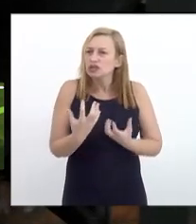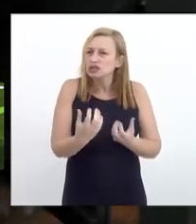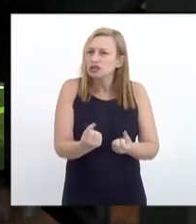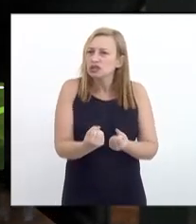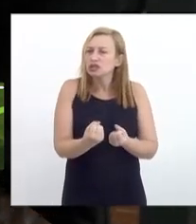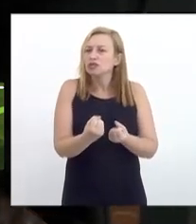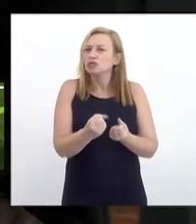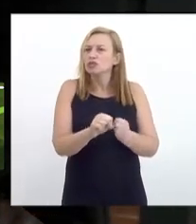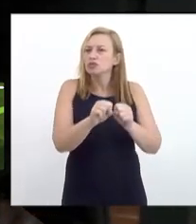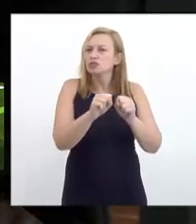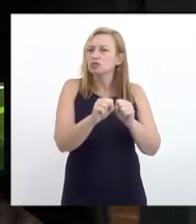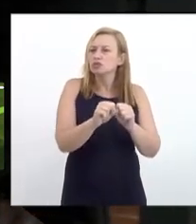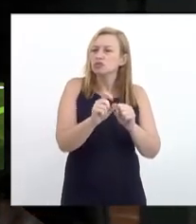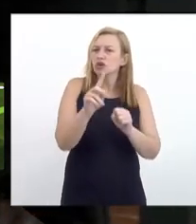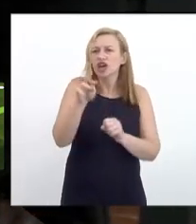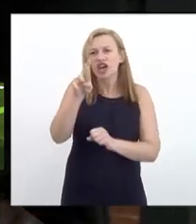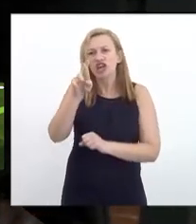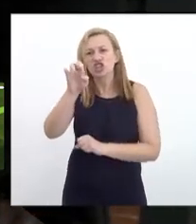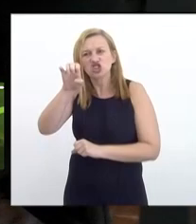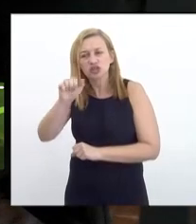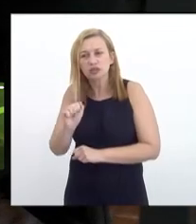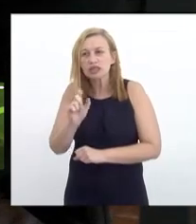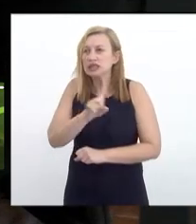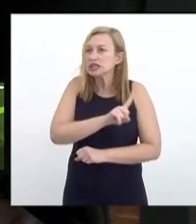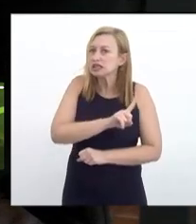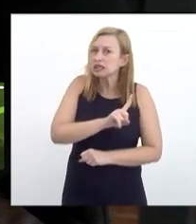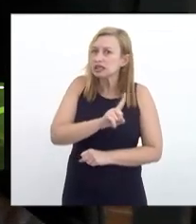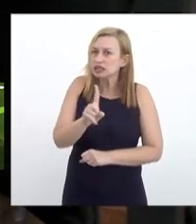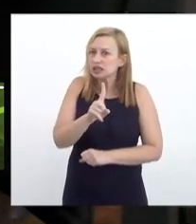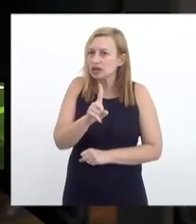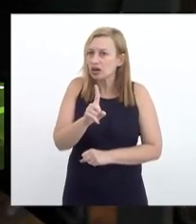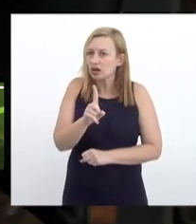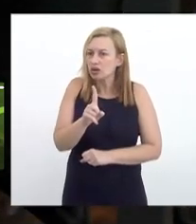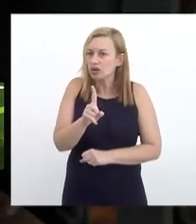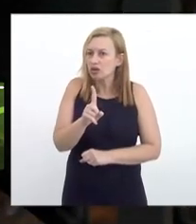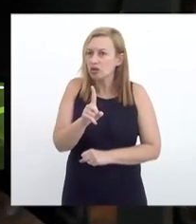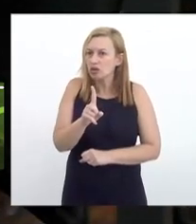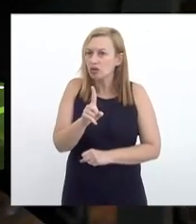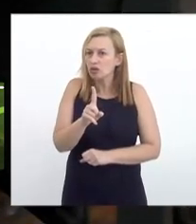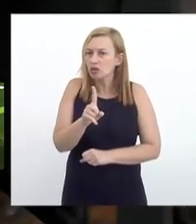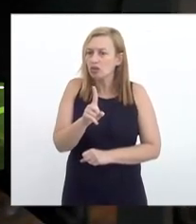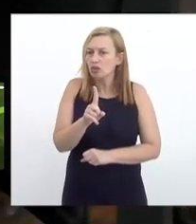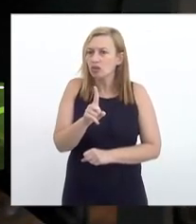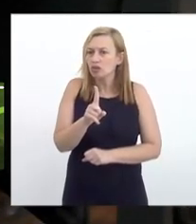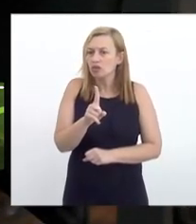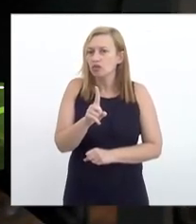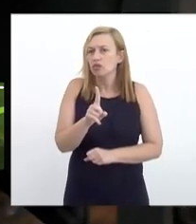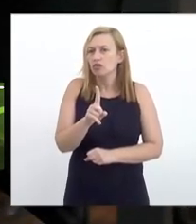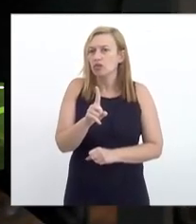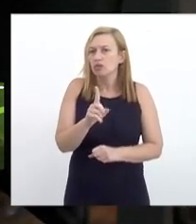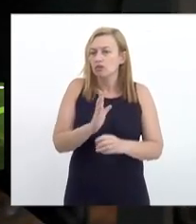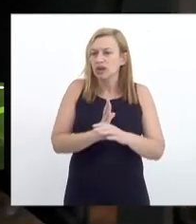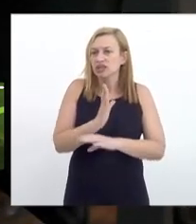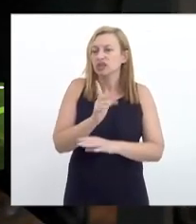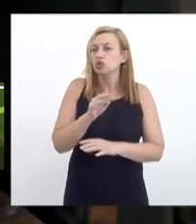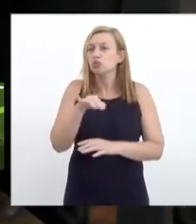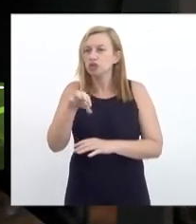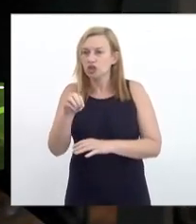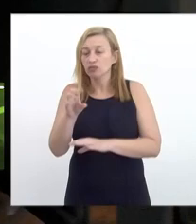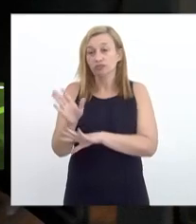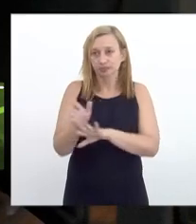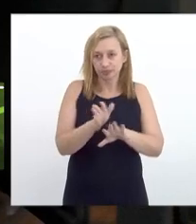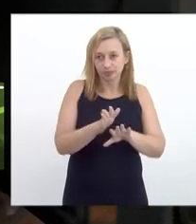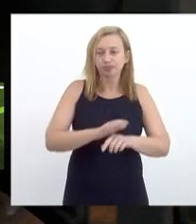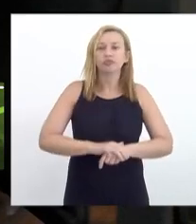Porém que nós assim Não ultrapassemos Aquele mínimo Para atender o regime Como foi falado aqui Ou